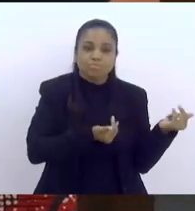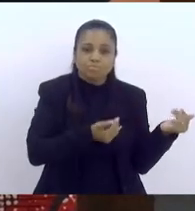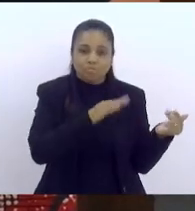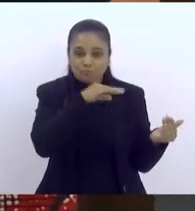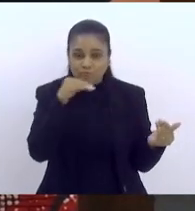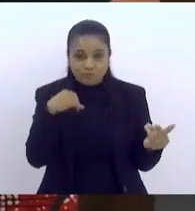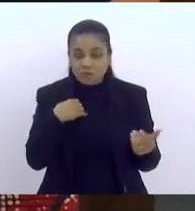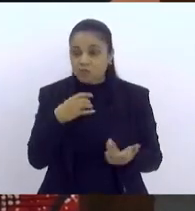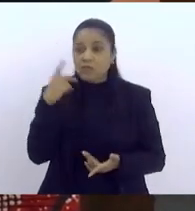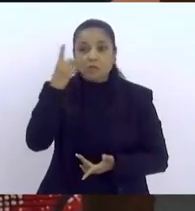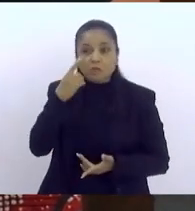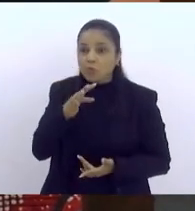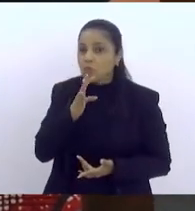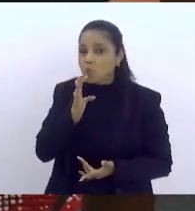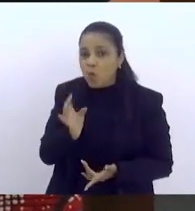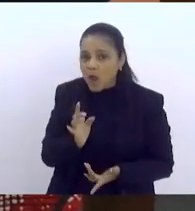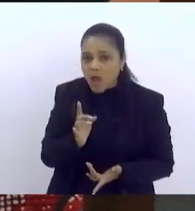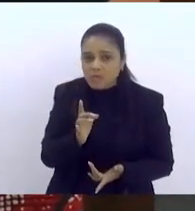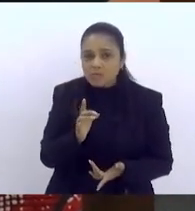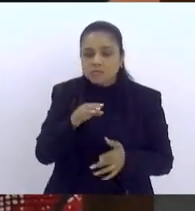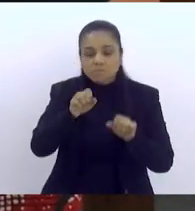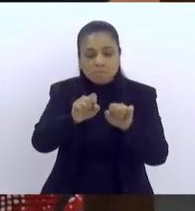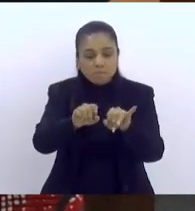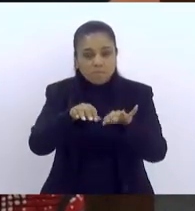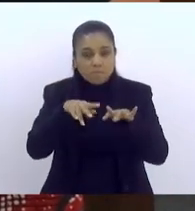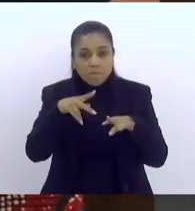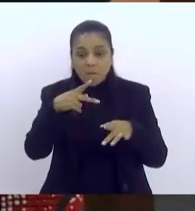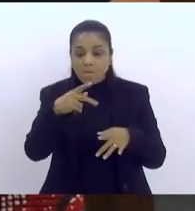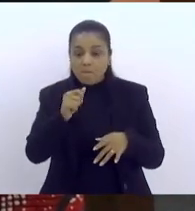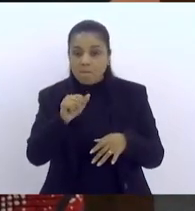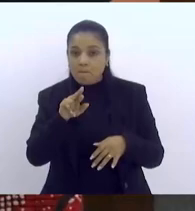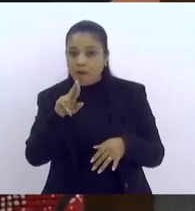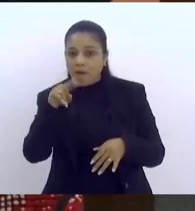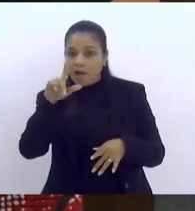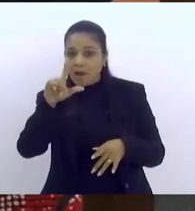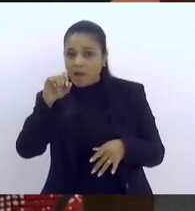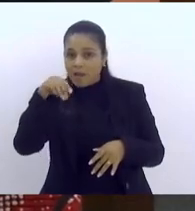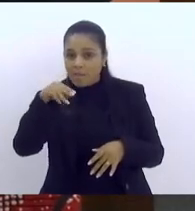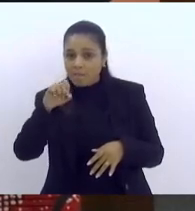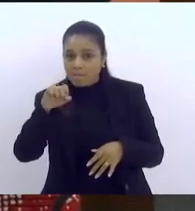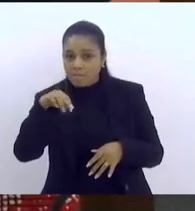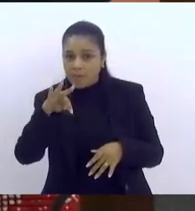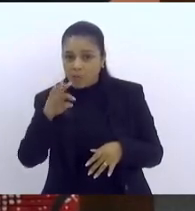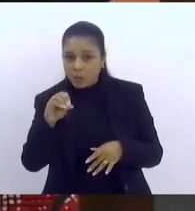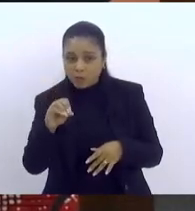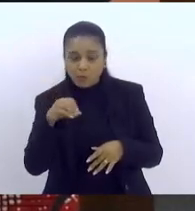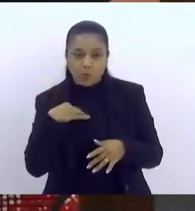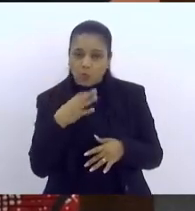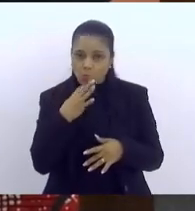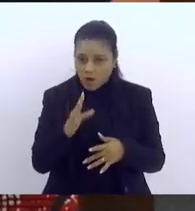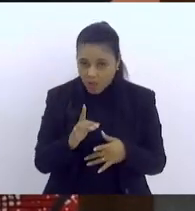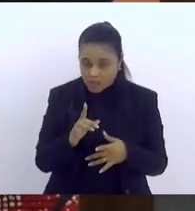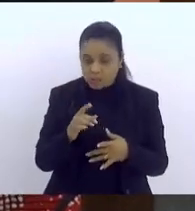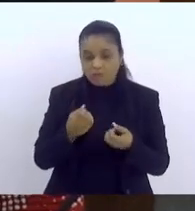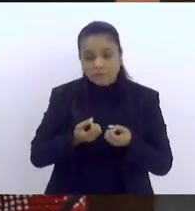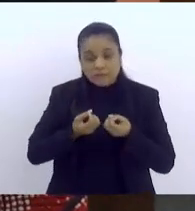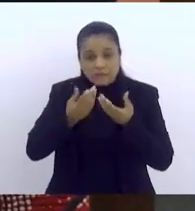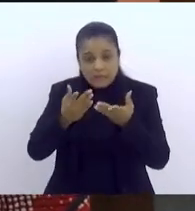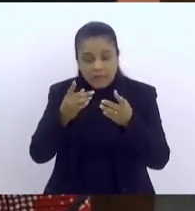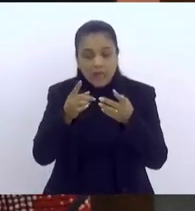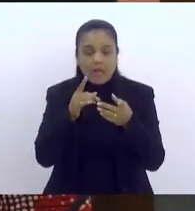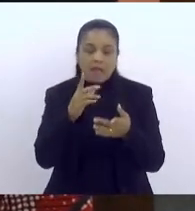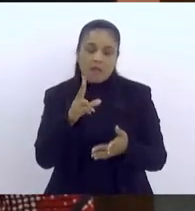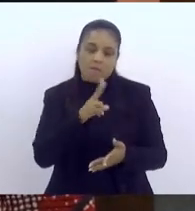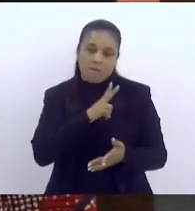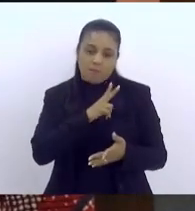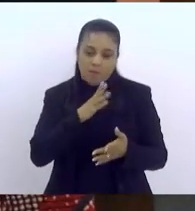que não conhecem o Parlamento Juvenil e como é que funciona, eu estarei entregando pessoalmente no gabinete de